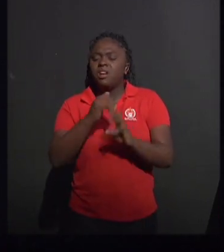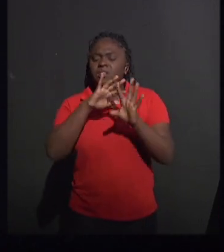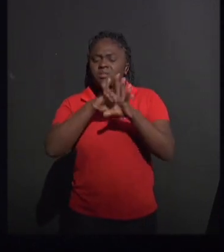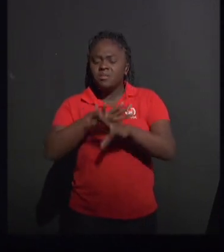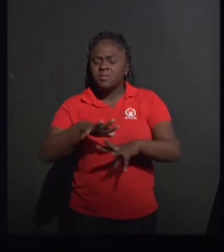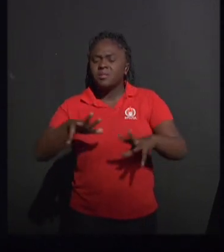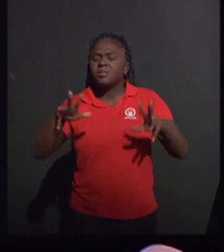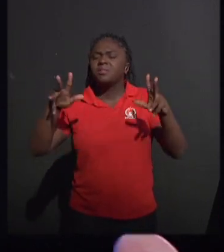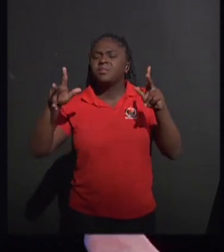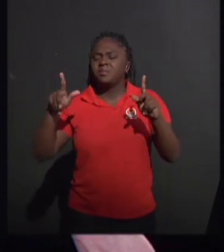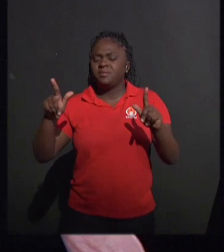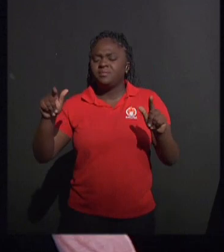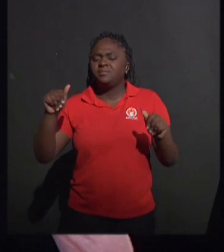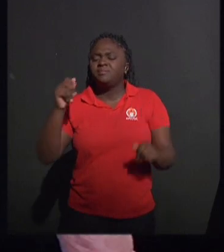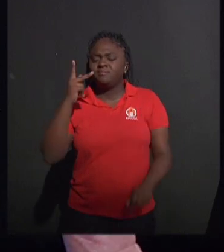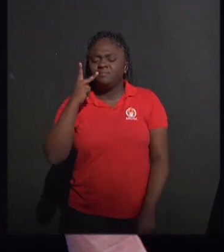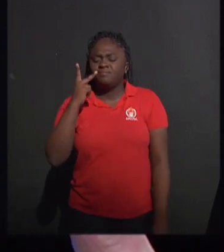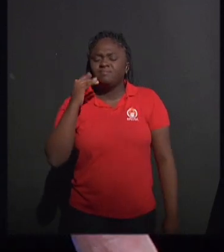Pai,